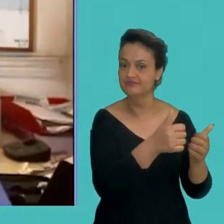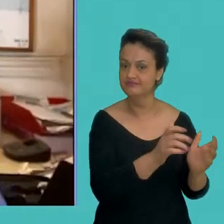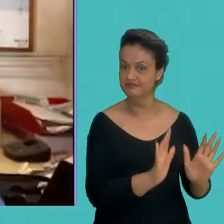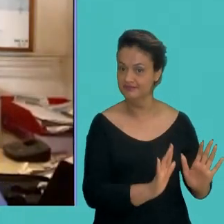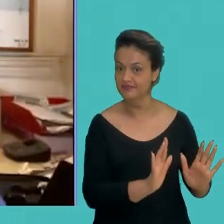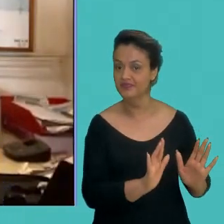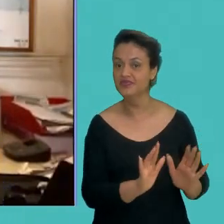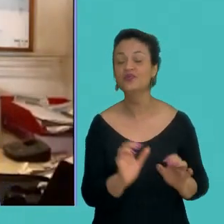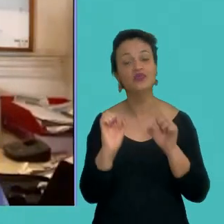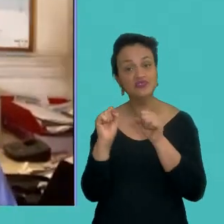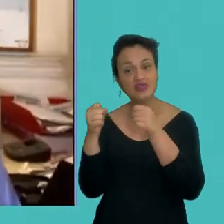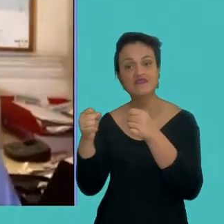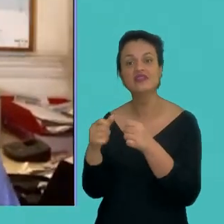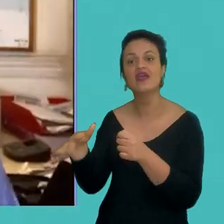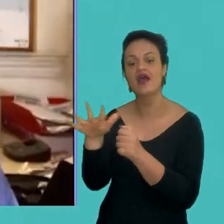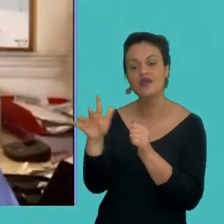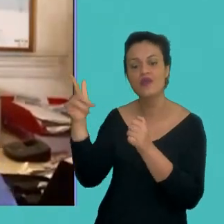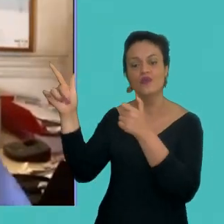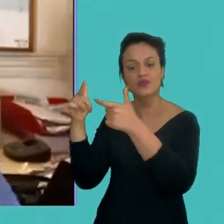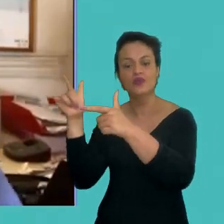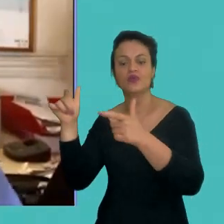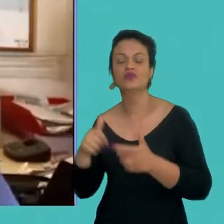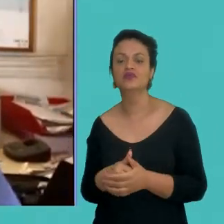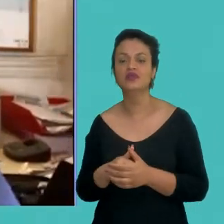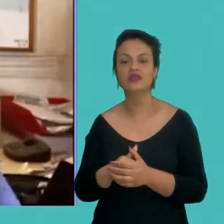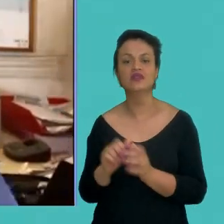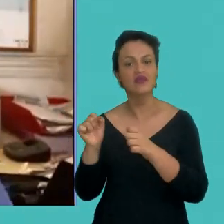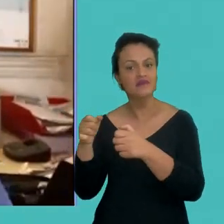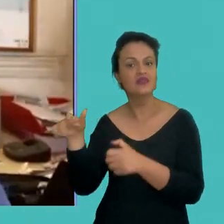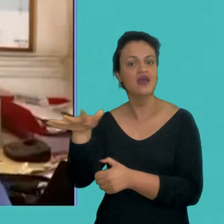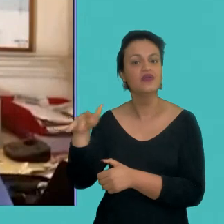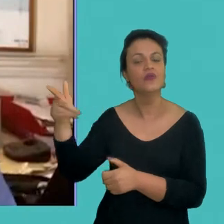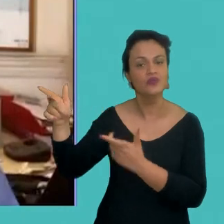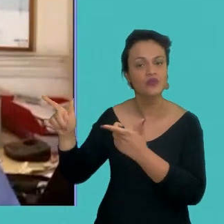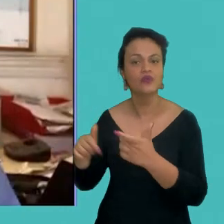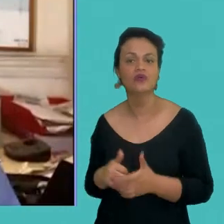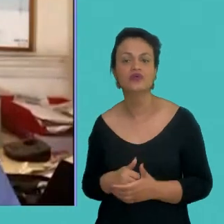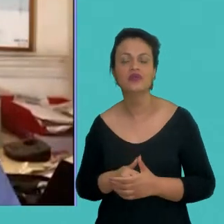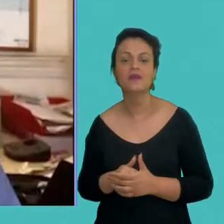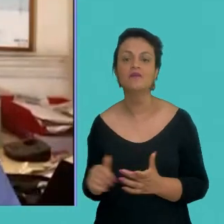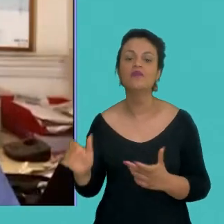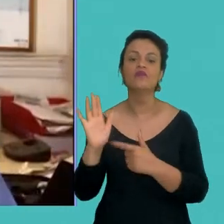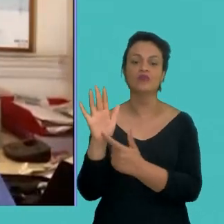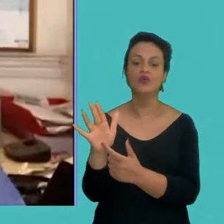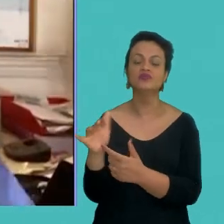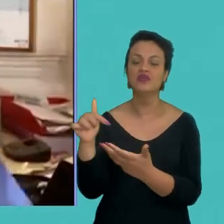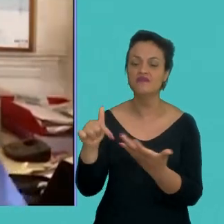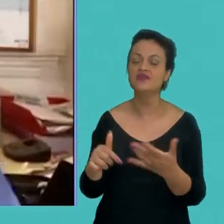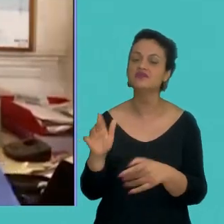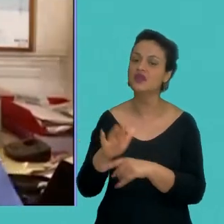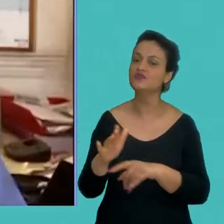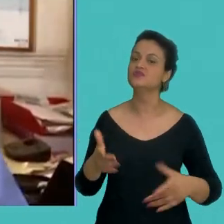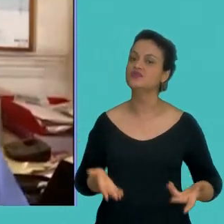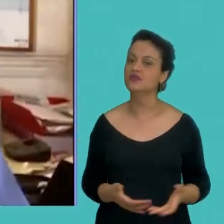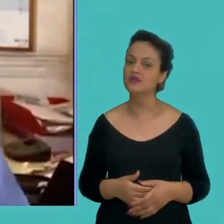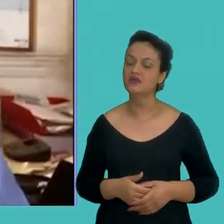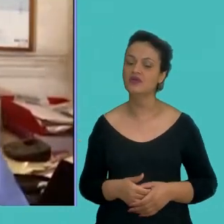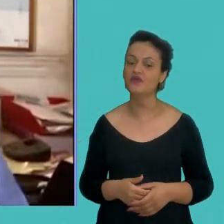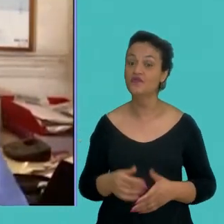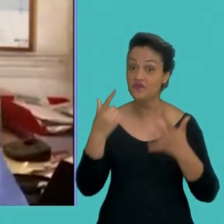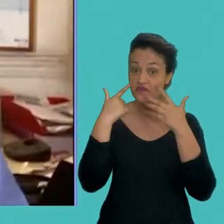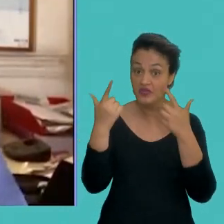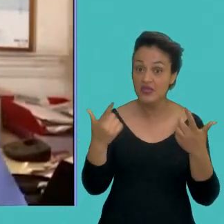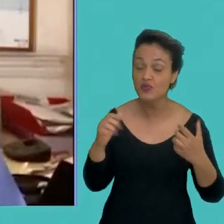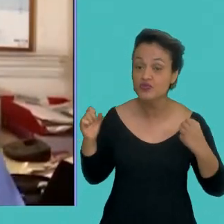deixa eu defender um pouco alguns pedaços dessa paisagem de mídia no que ela oferece de serviço